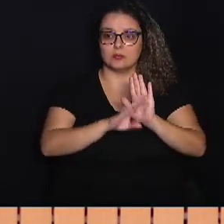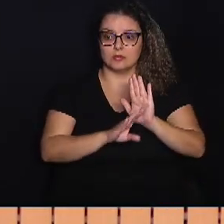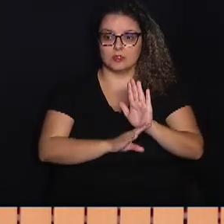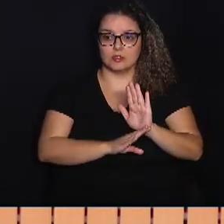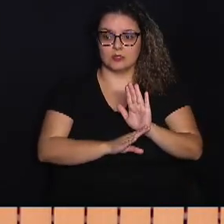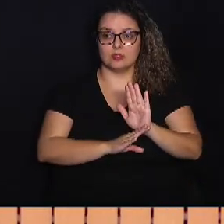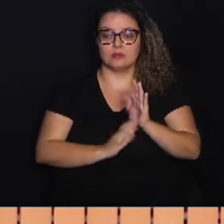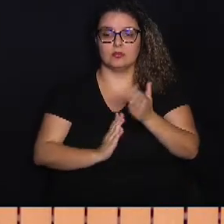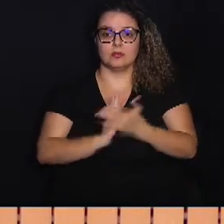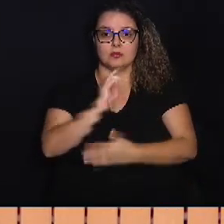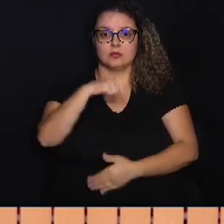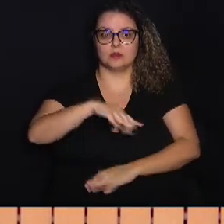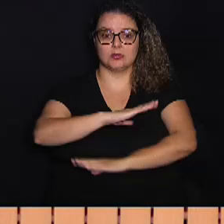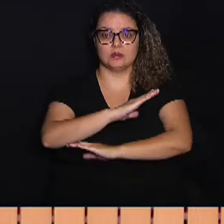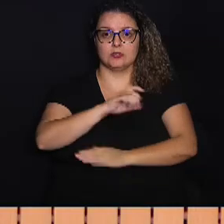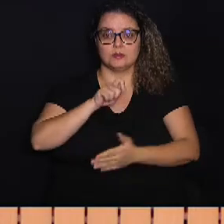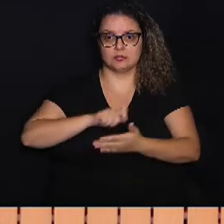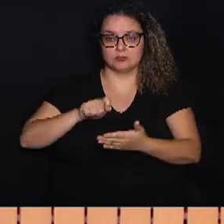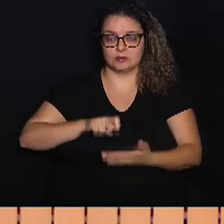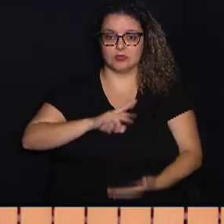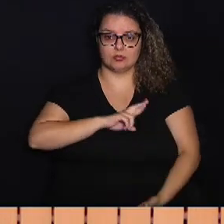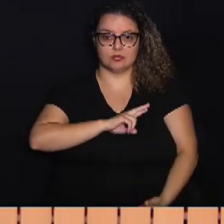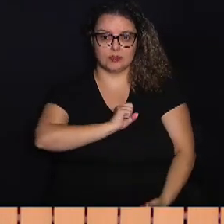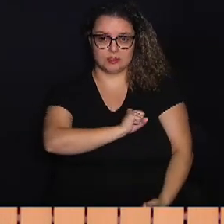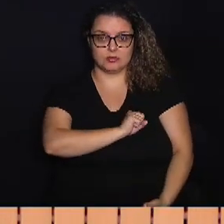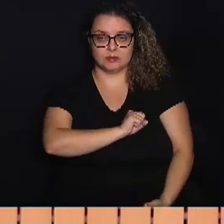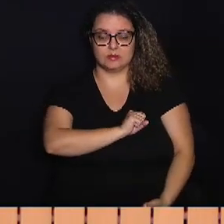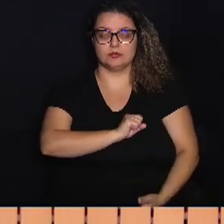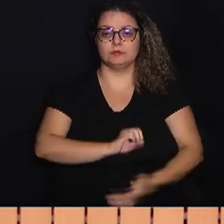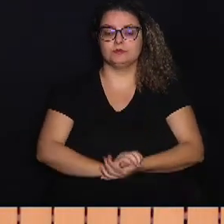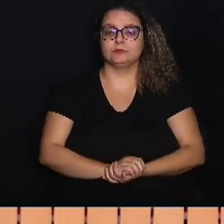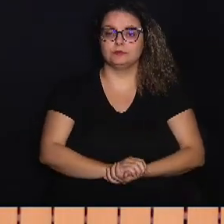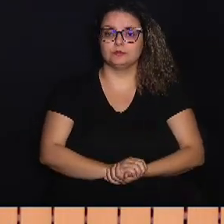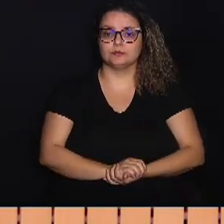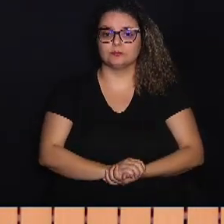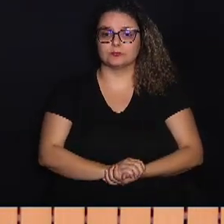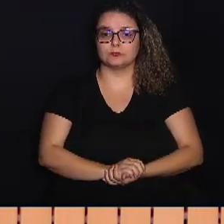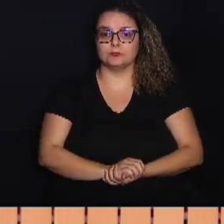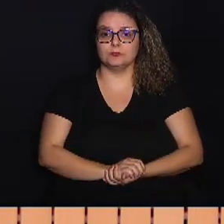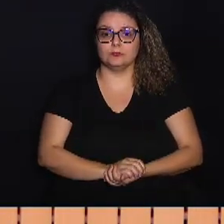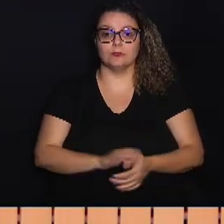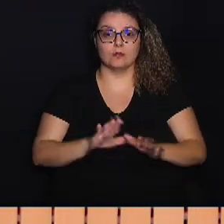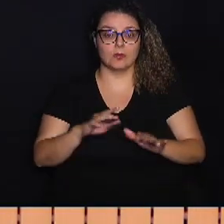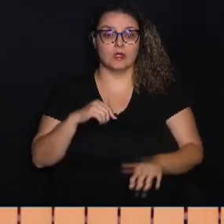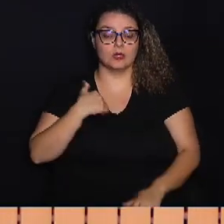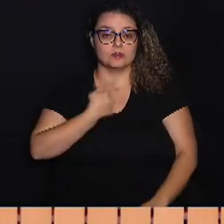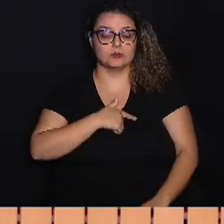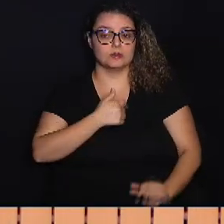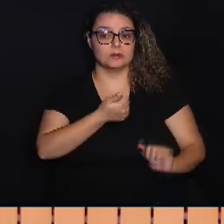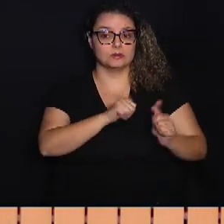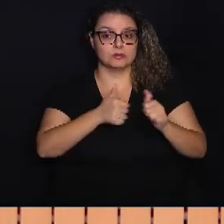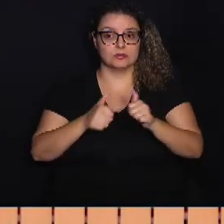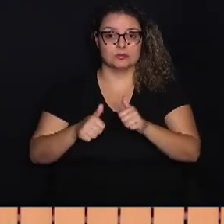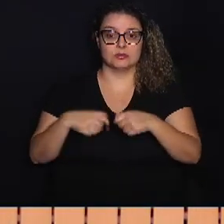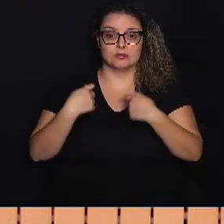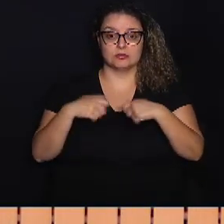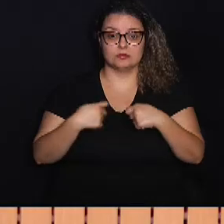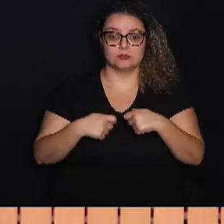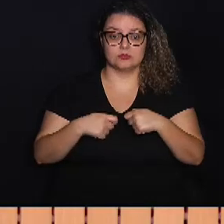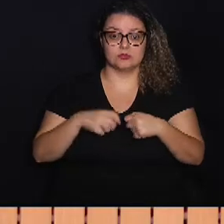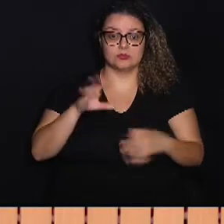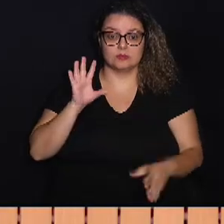vereador eh luí Carlos Rossini mas nós avaliamos que deveríamos